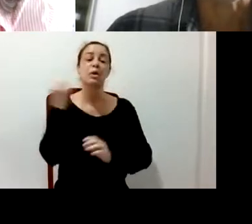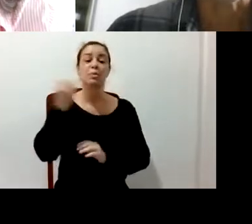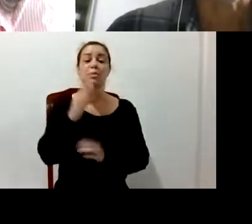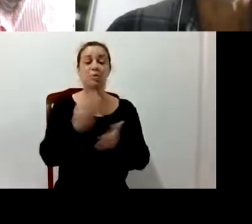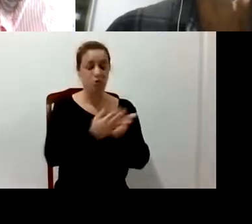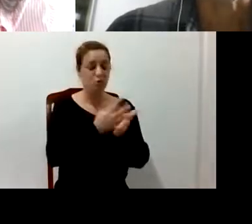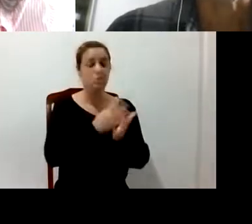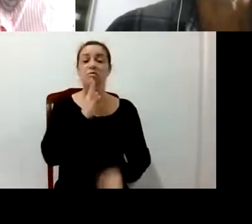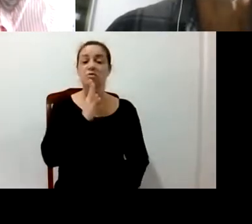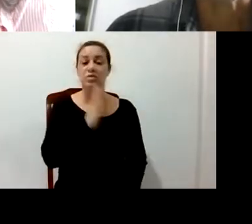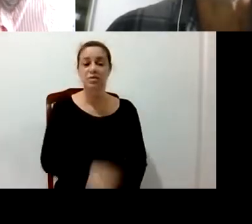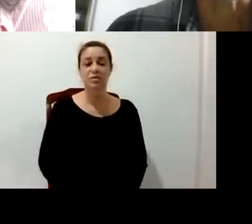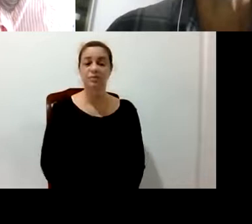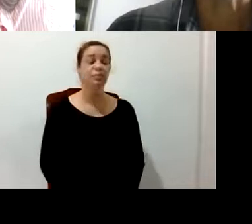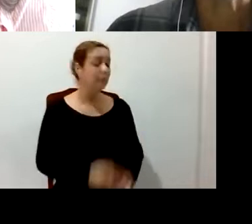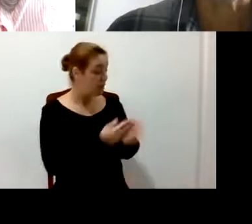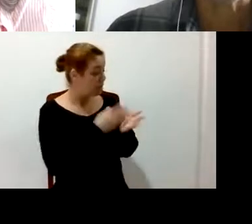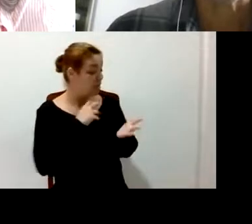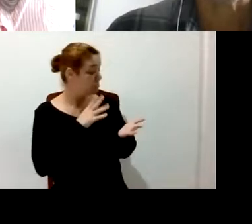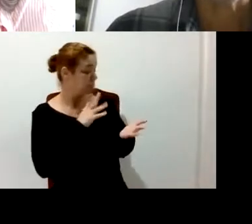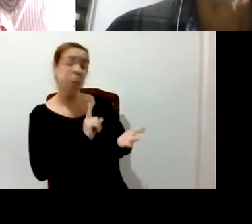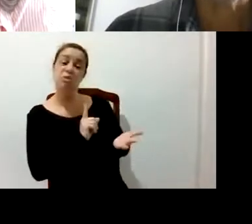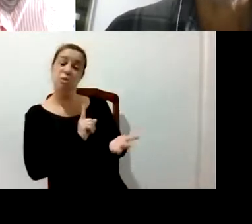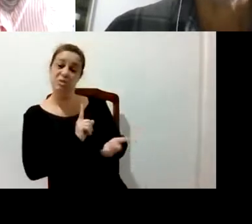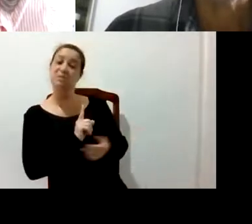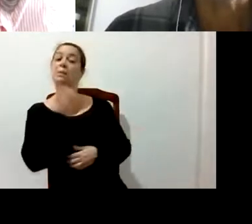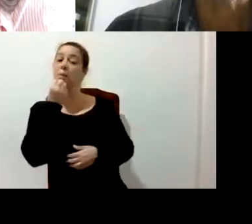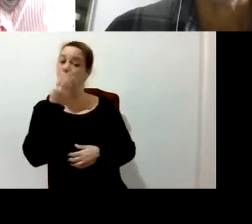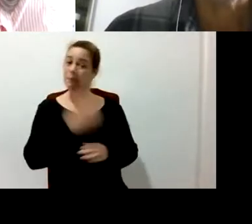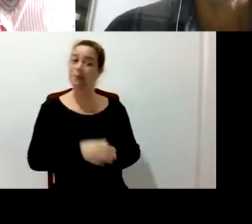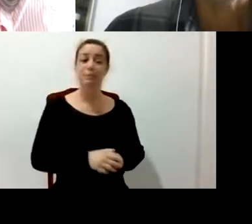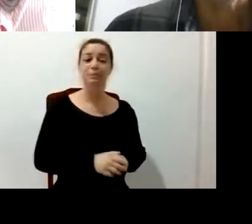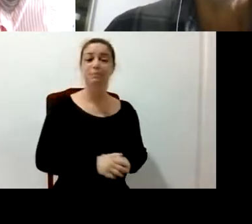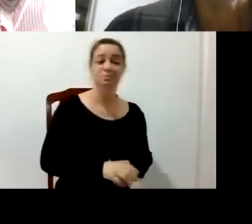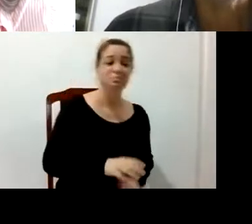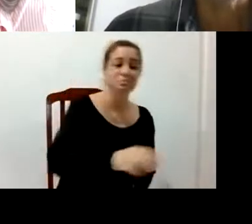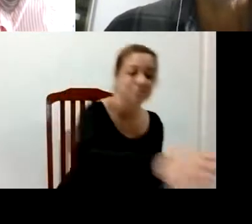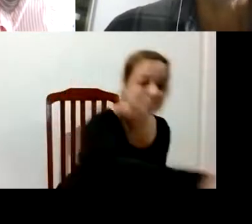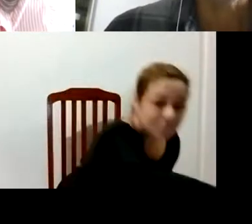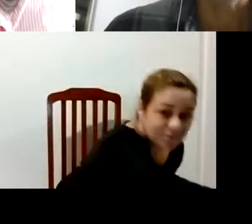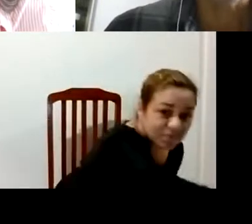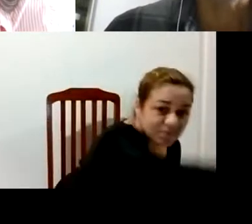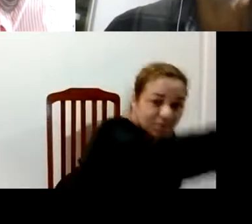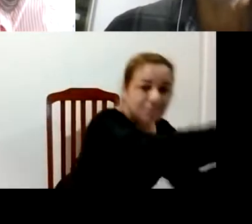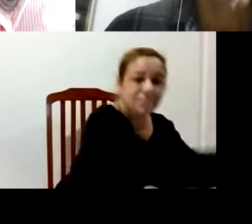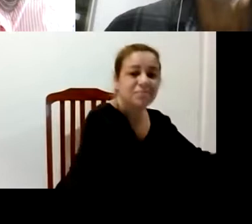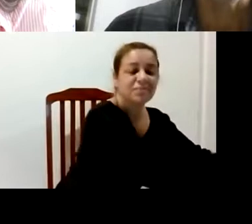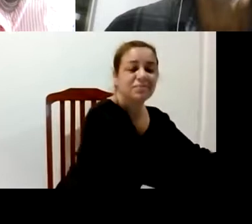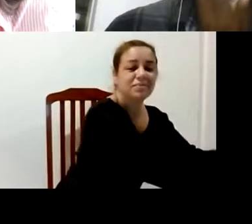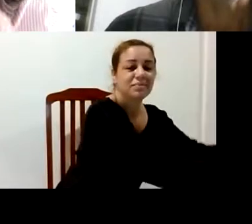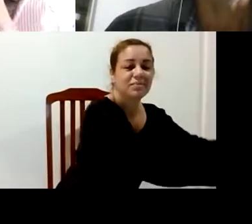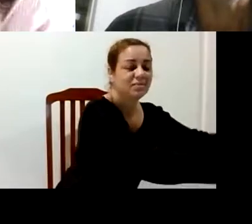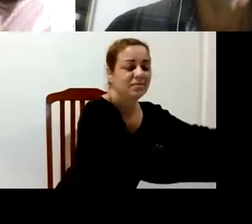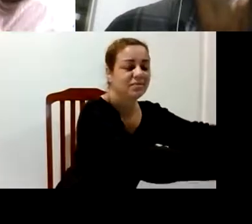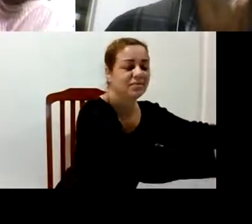Muito bom, professor. Eu não conhecia esse, não. Esse aí não apareceu para mim, não. E é um autor vários nacional, livros, né? Já